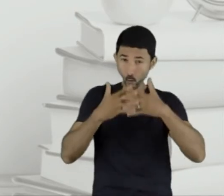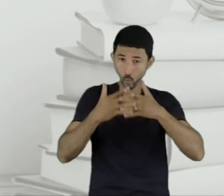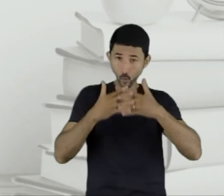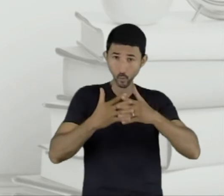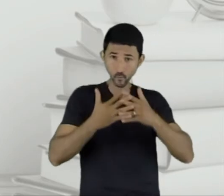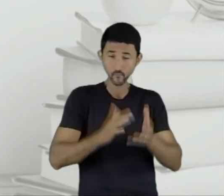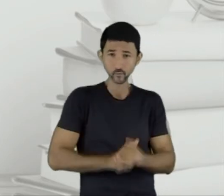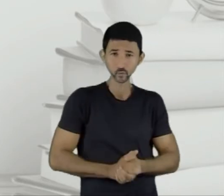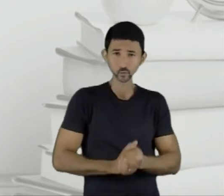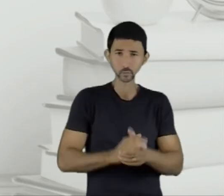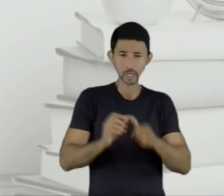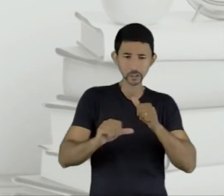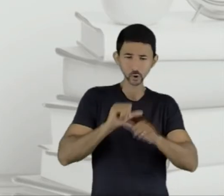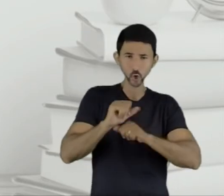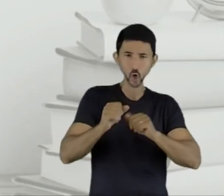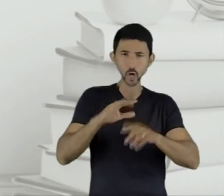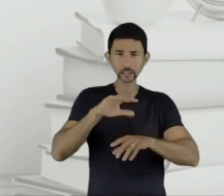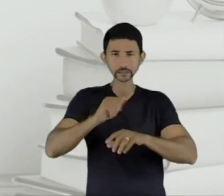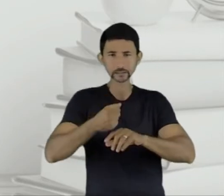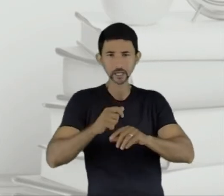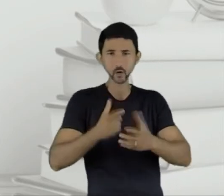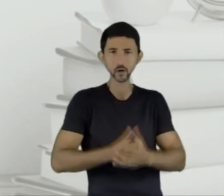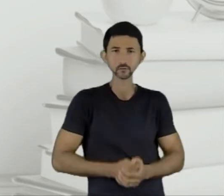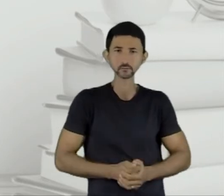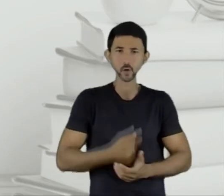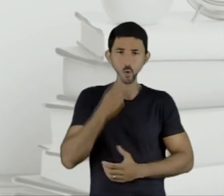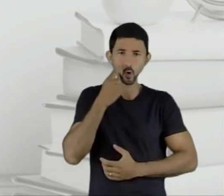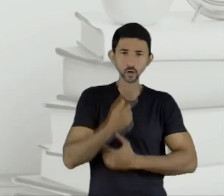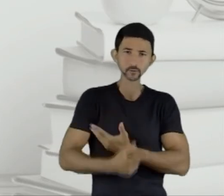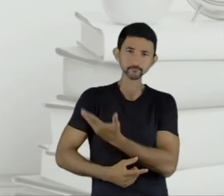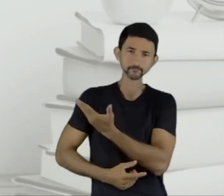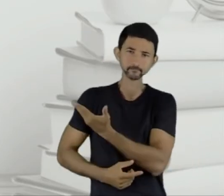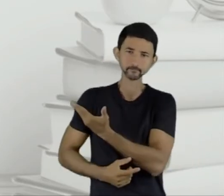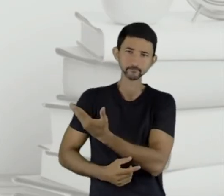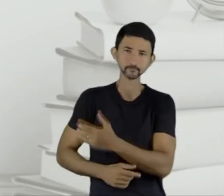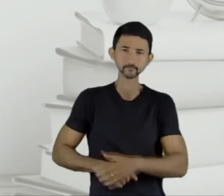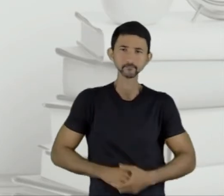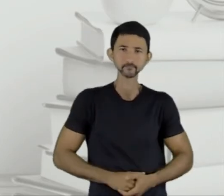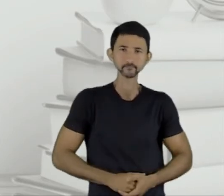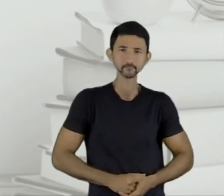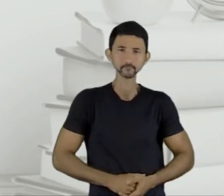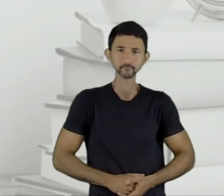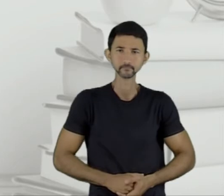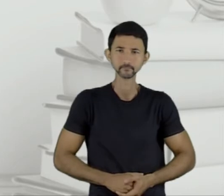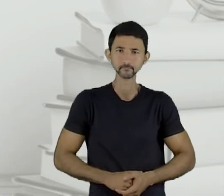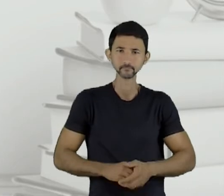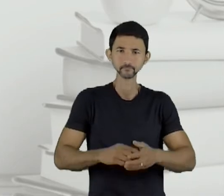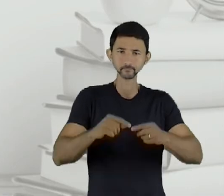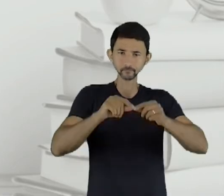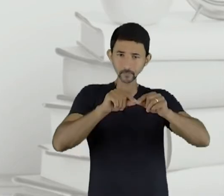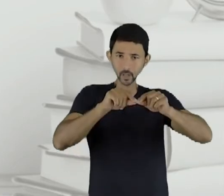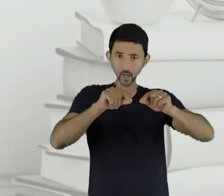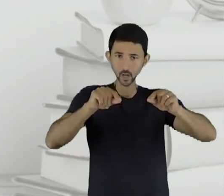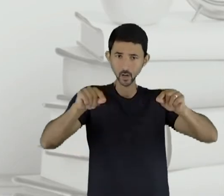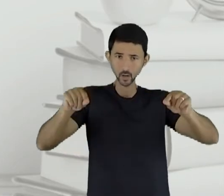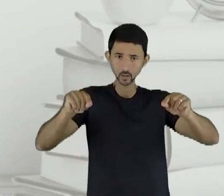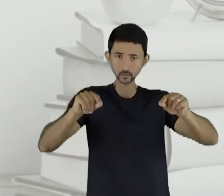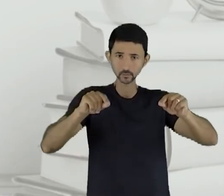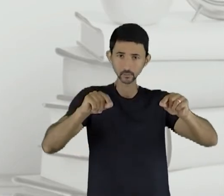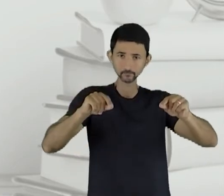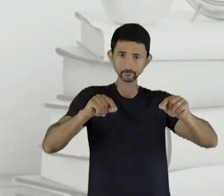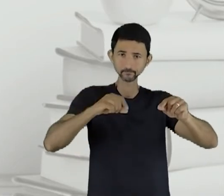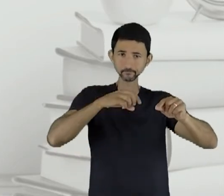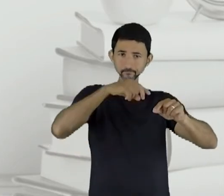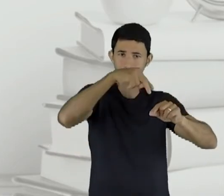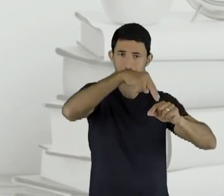da questão dos sinais. Então, vamos dividir o segmento MN, certo? Que vai de